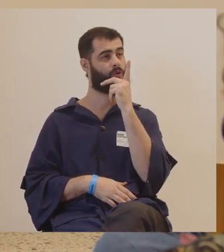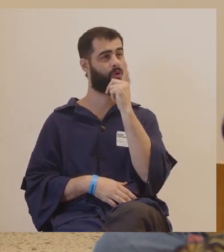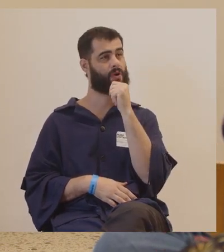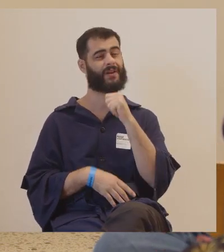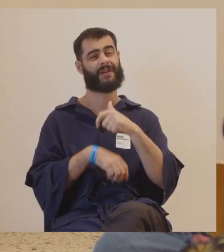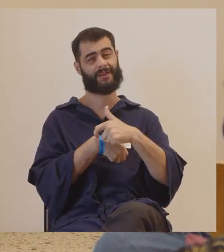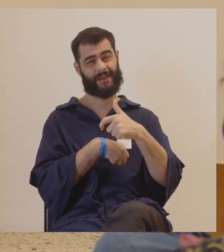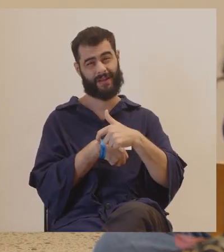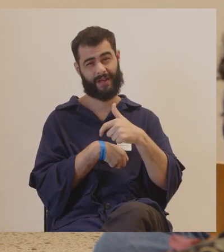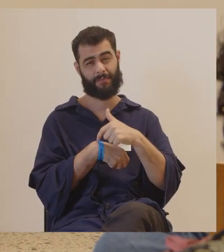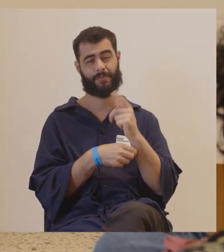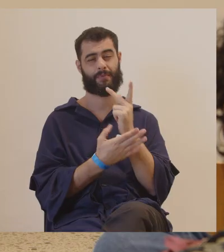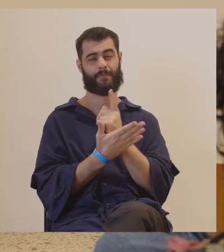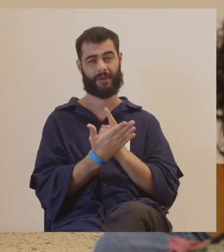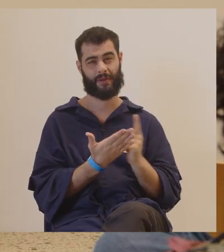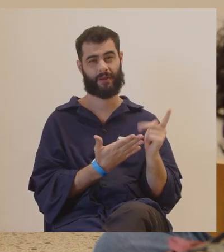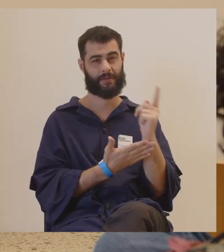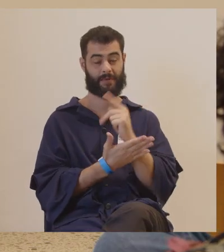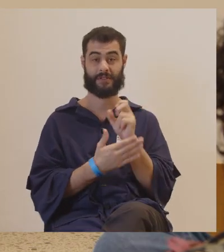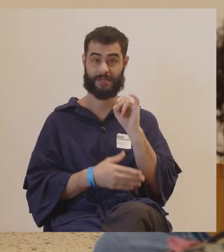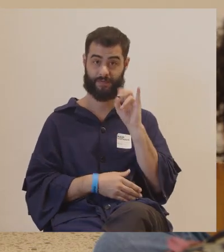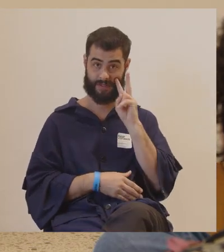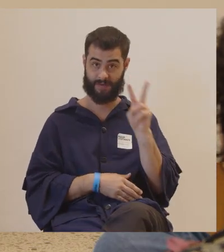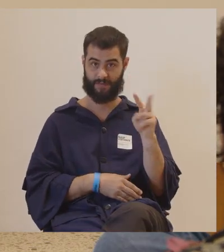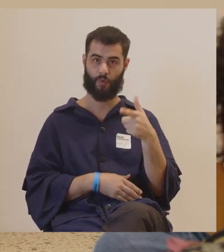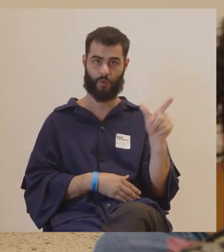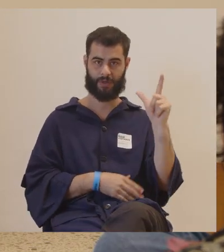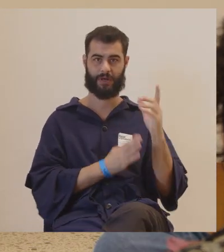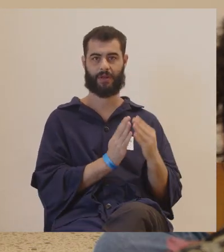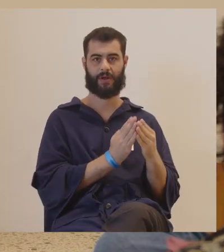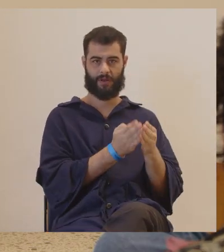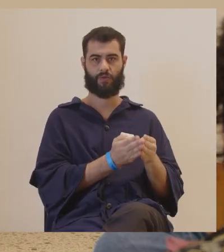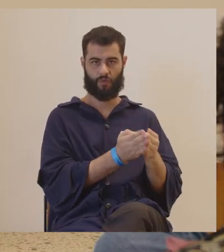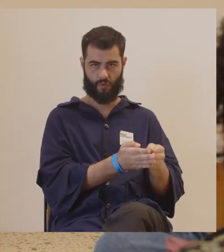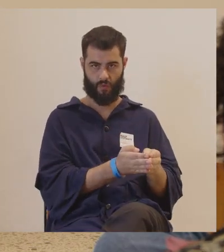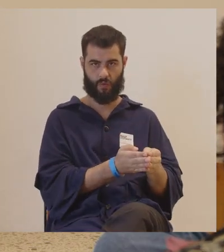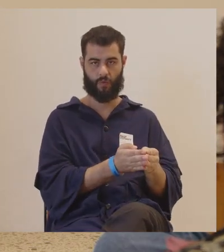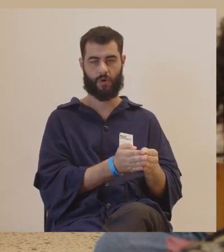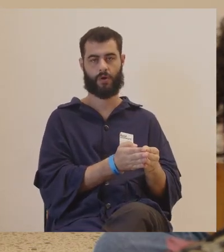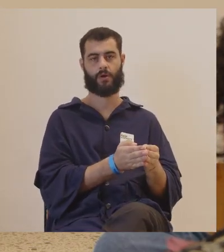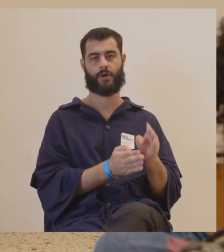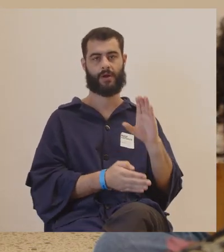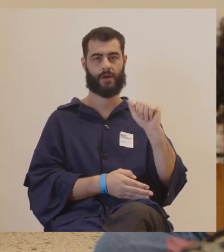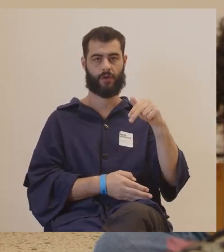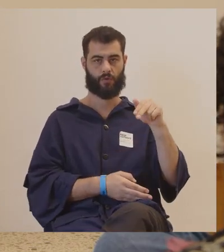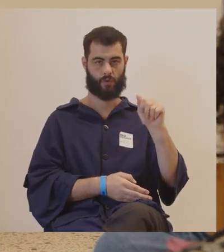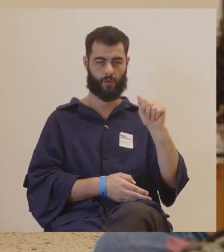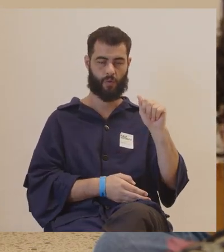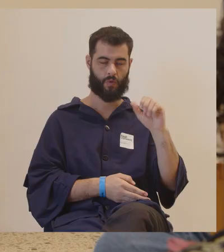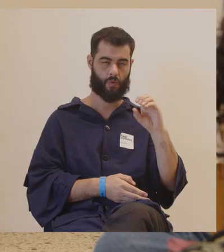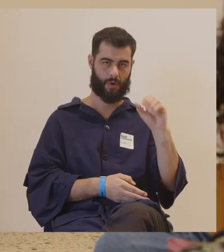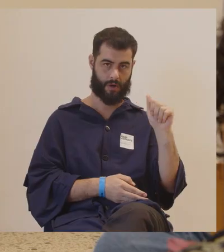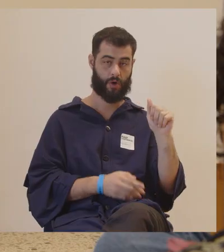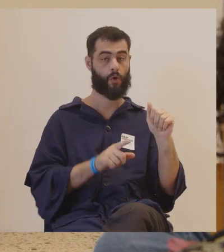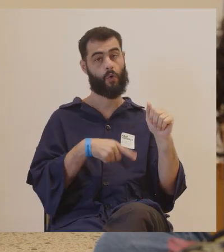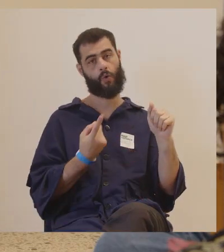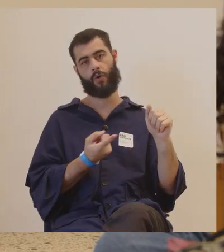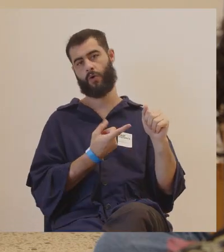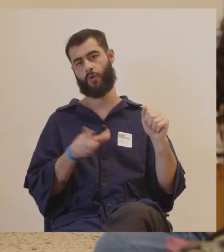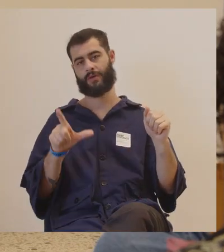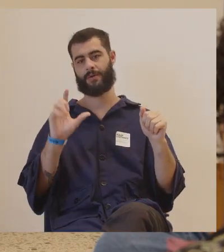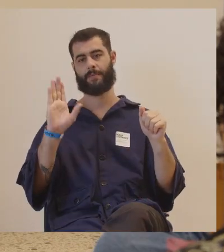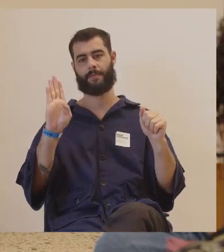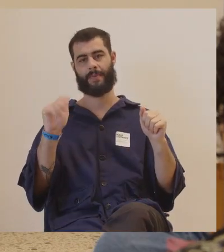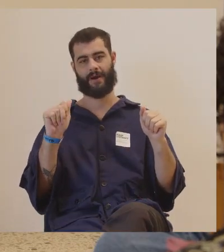né? E se vocês olharem a Canoa sobre o Epte lá, e mesmo a barca, né, lá na exposição Monet, elas demandam